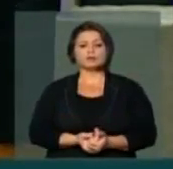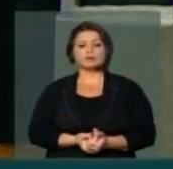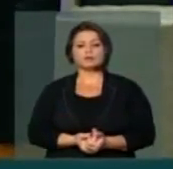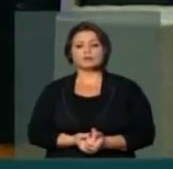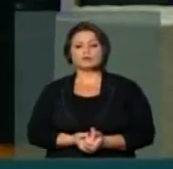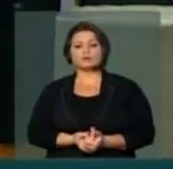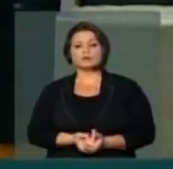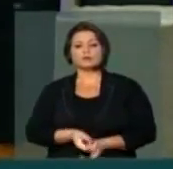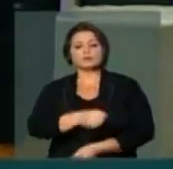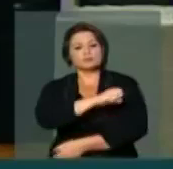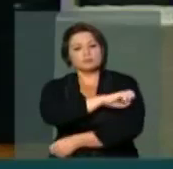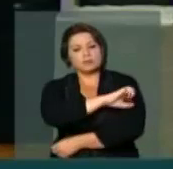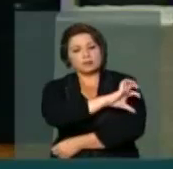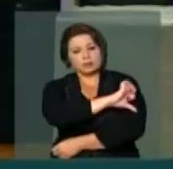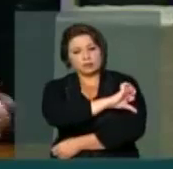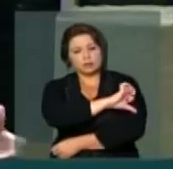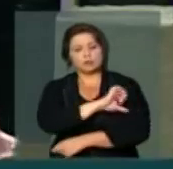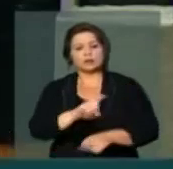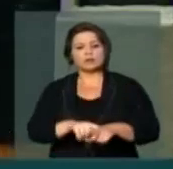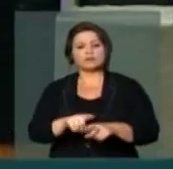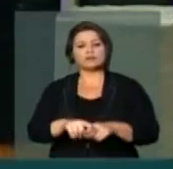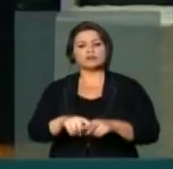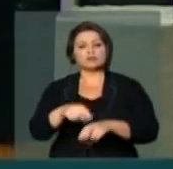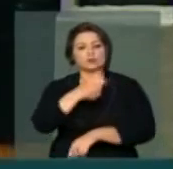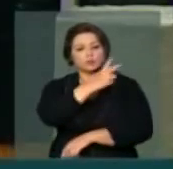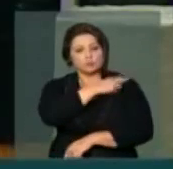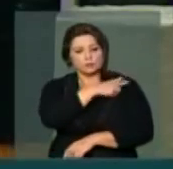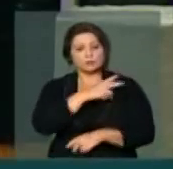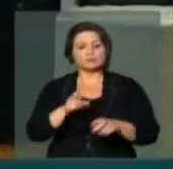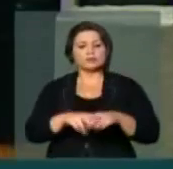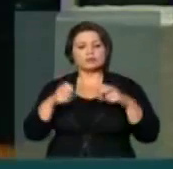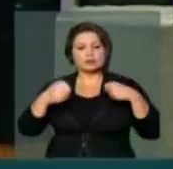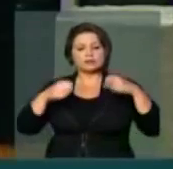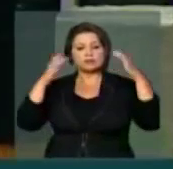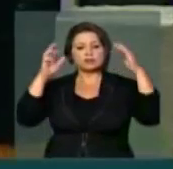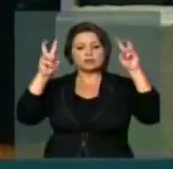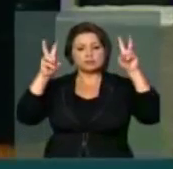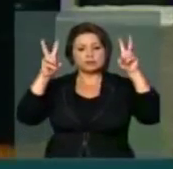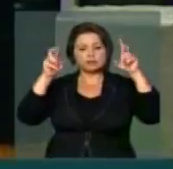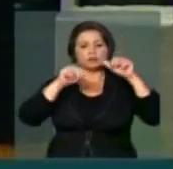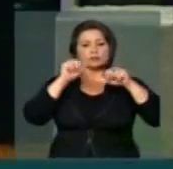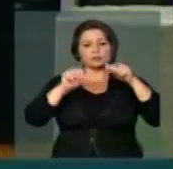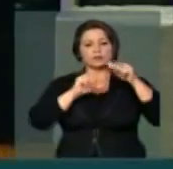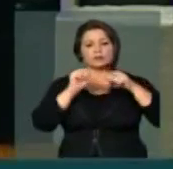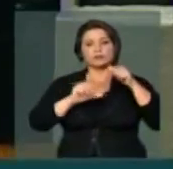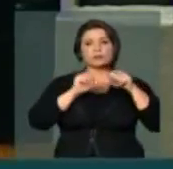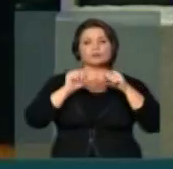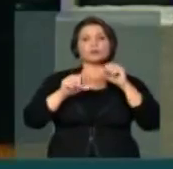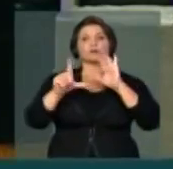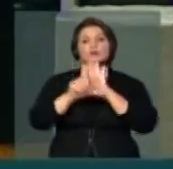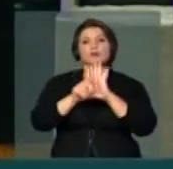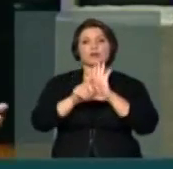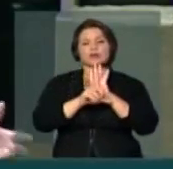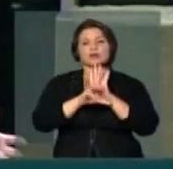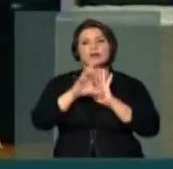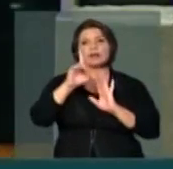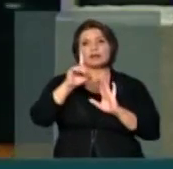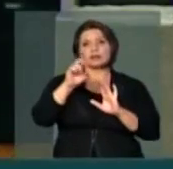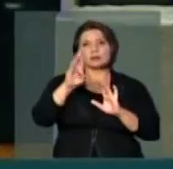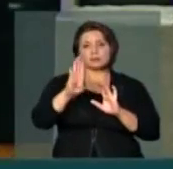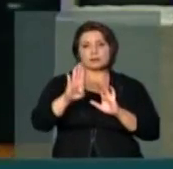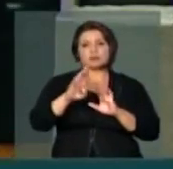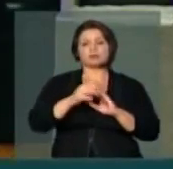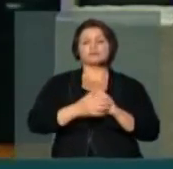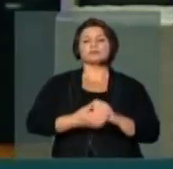médio, o tema prevenção fosse tratado através de uma alteração na Lei de Diretrizes e Bases da